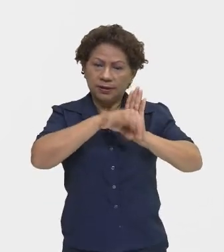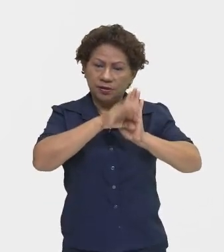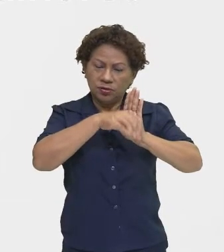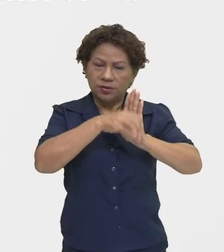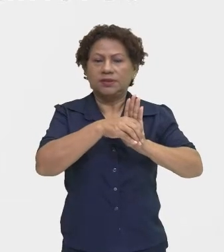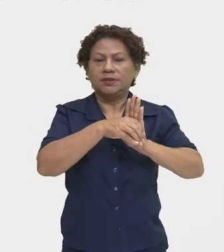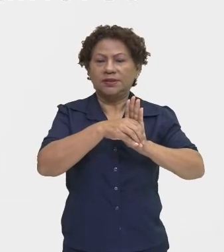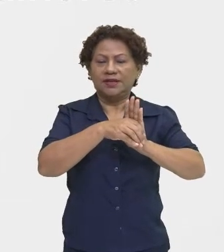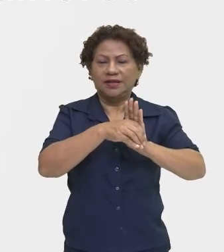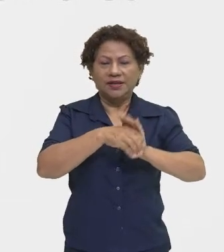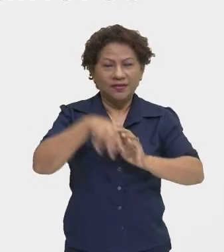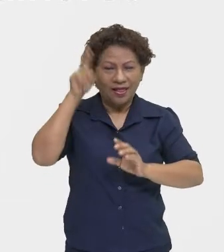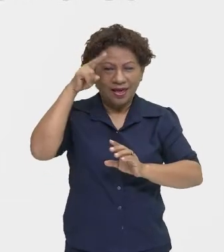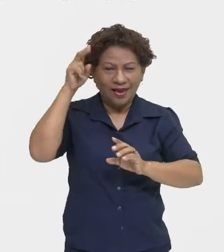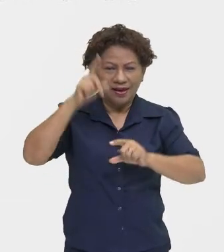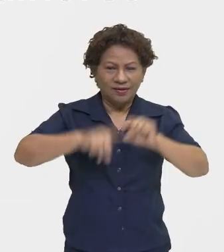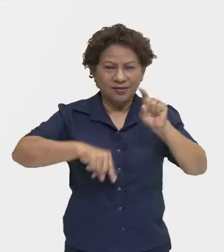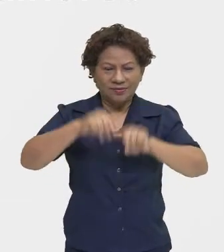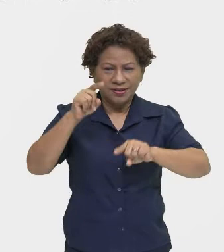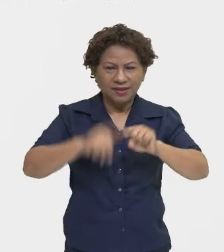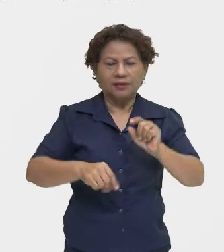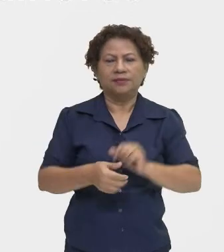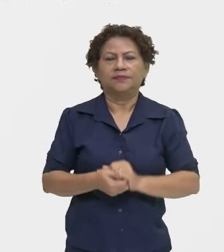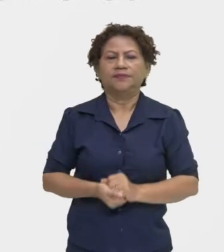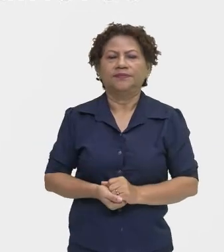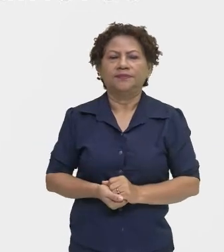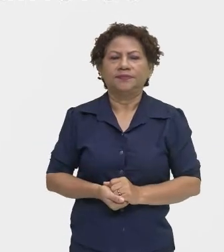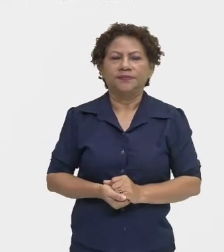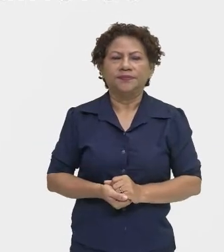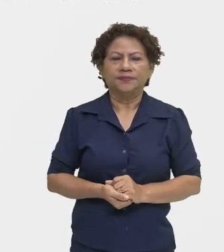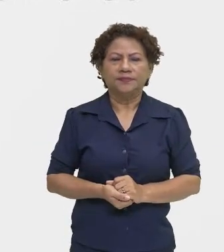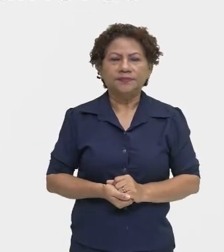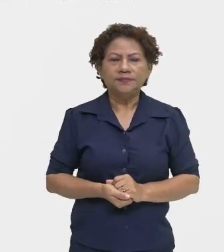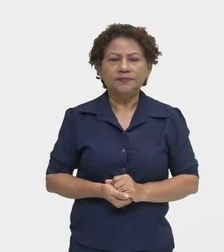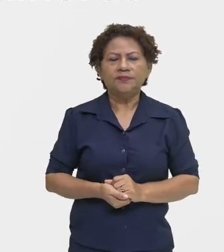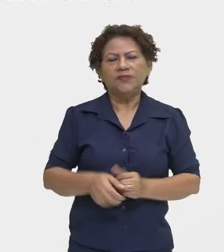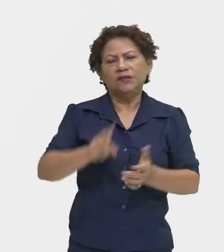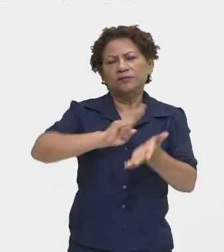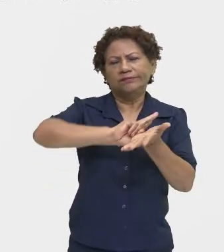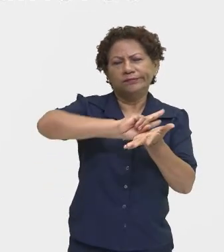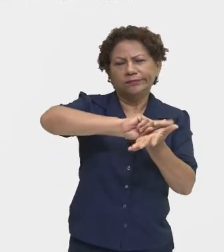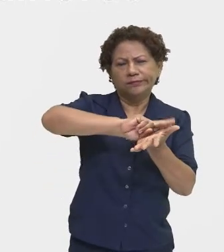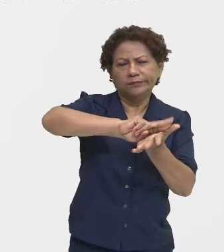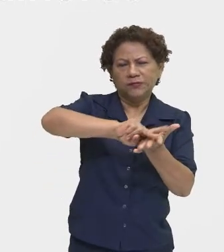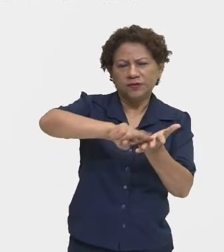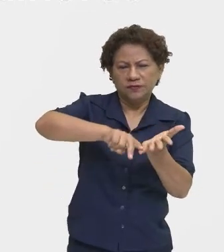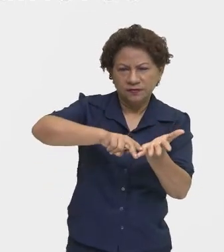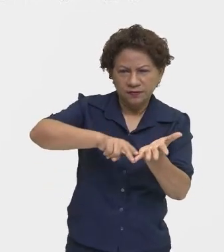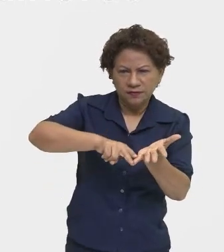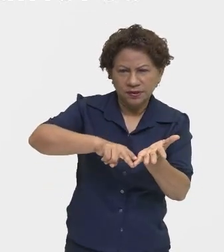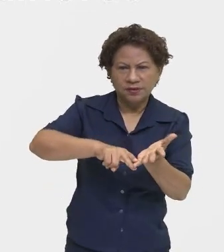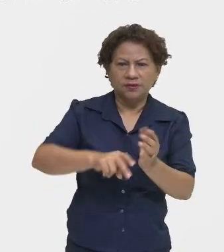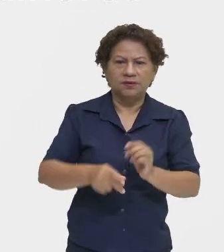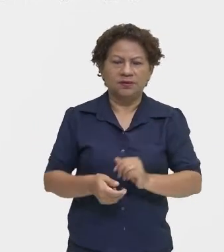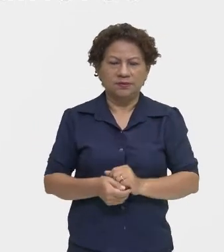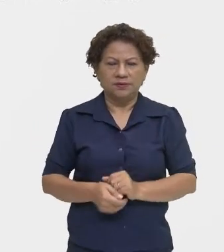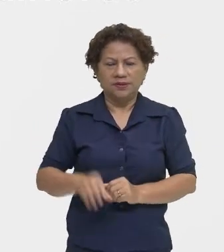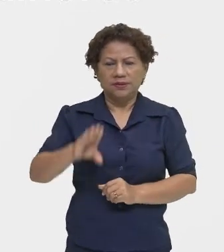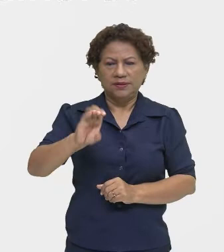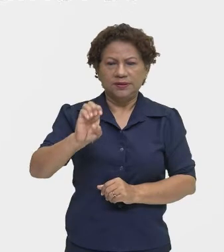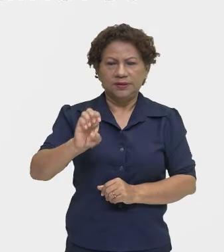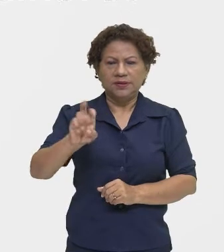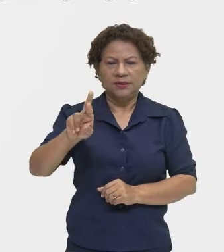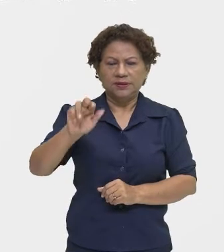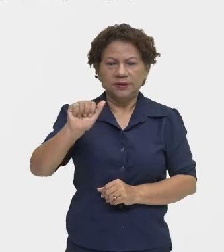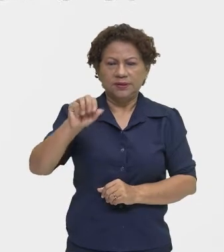que nós falamos, vamos ver. Cerâmica indígena, com diversas funcionalidades. A cerâmica é